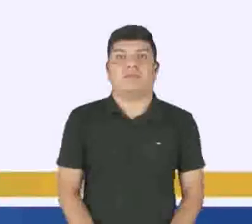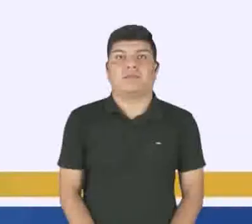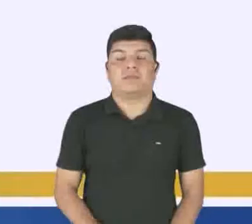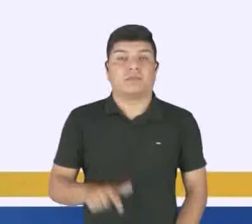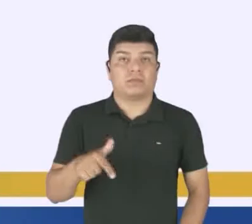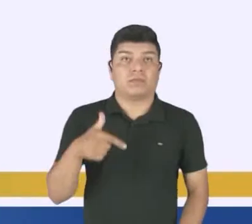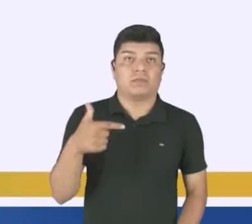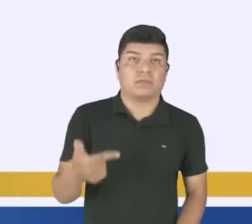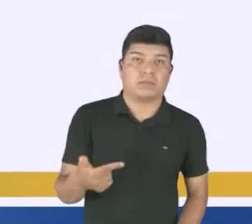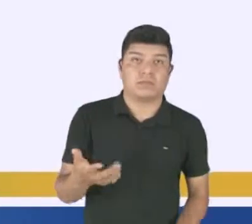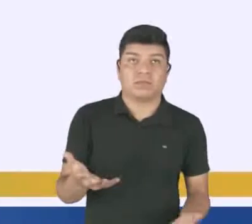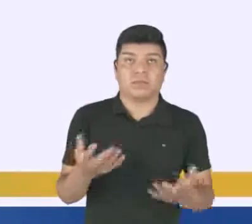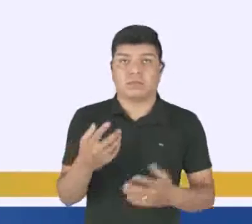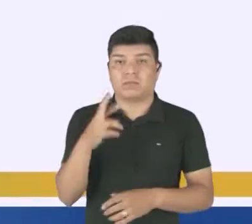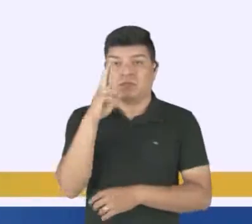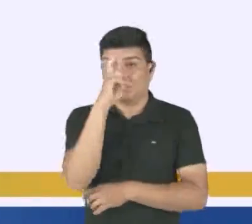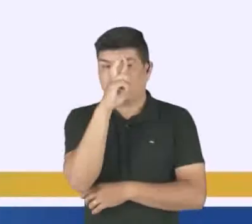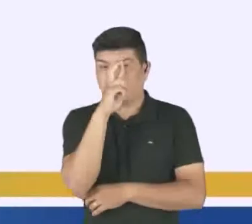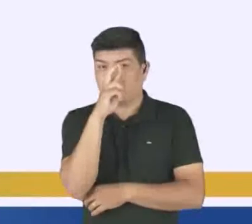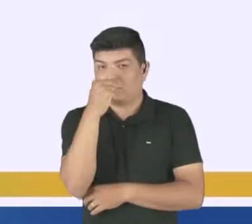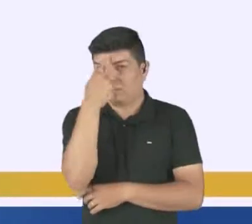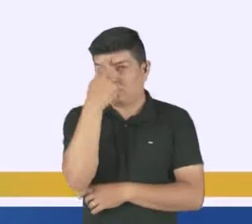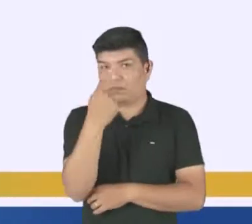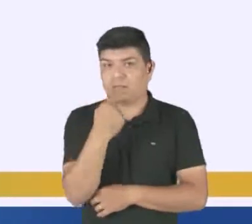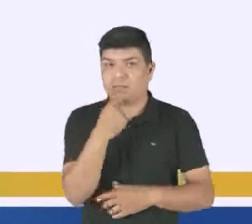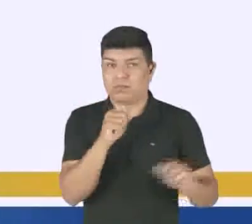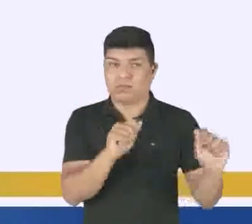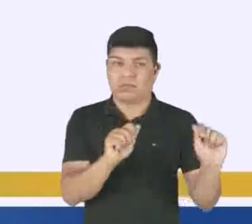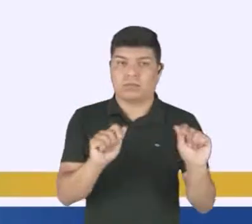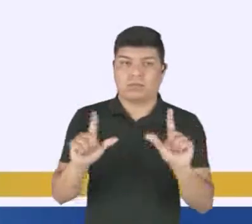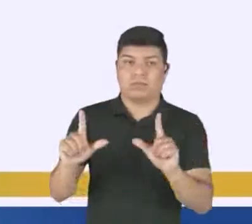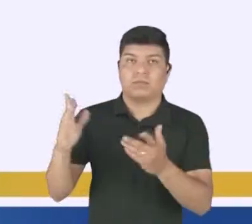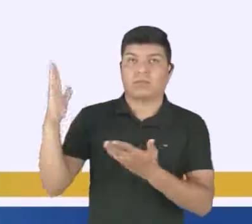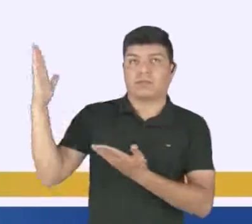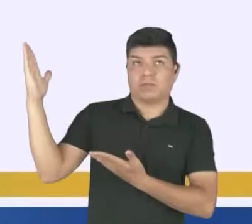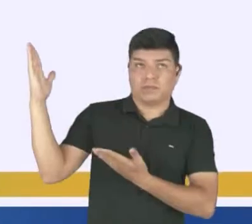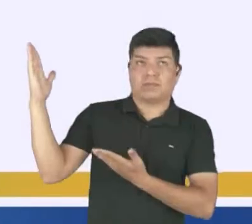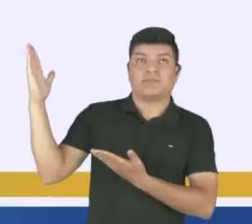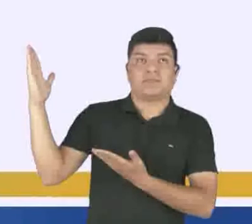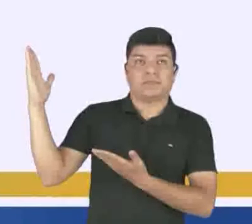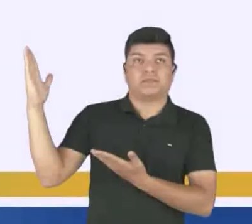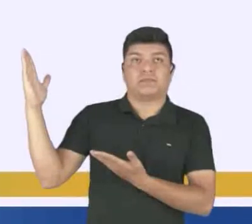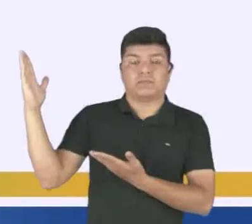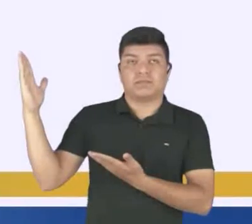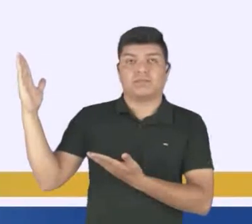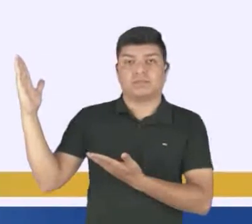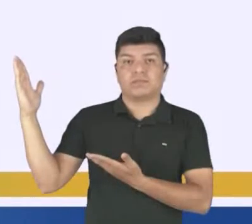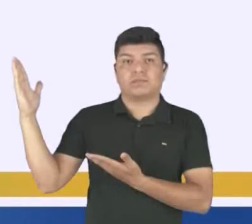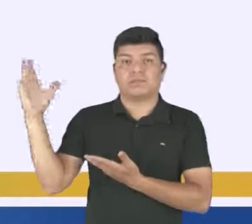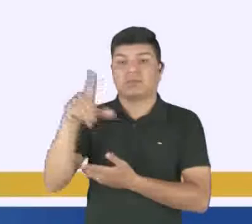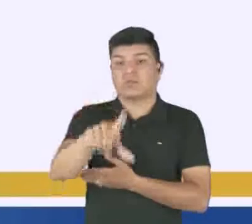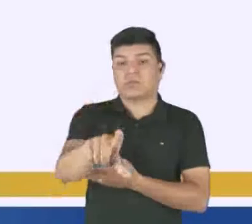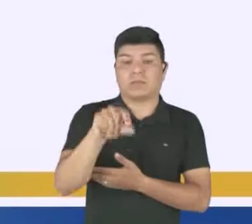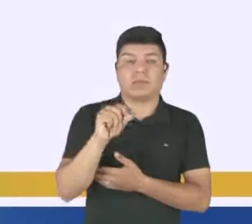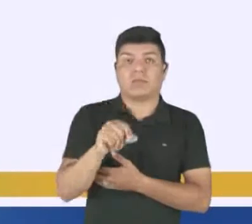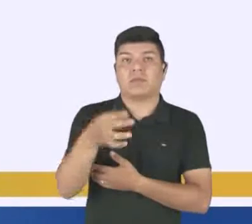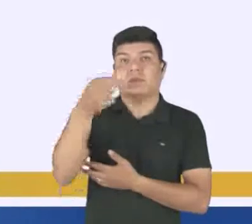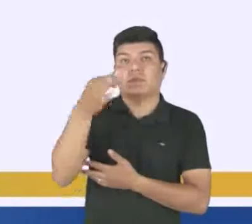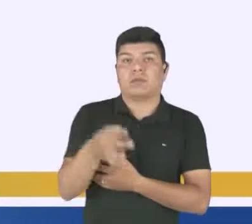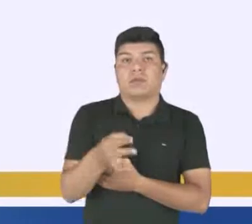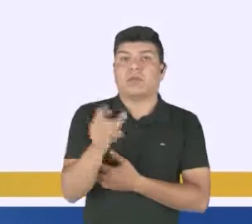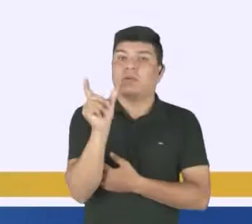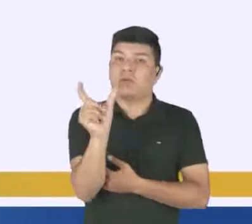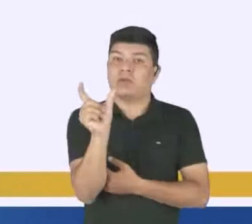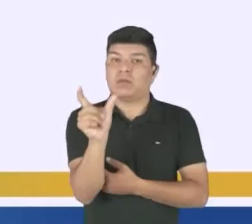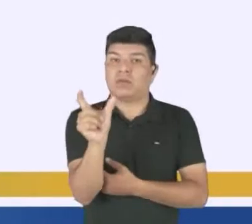Essa outra, eu quero que você observe essas imagens. Você observe essas imagens e escolha a ordem das palavras